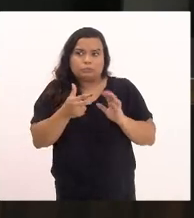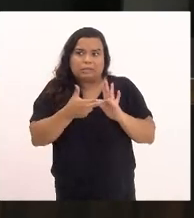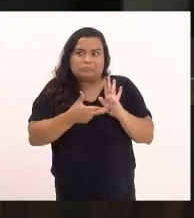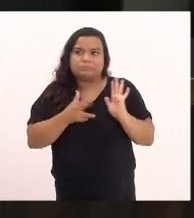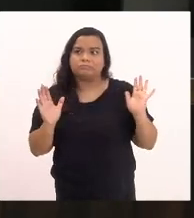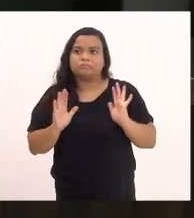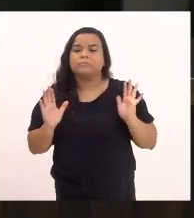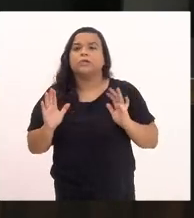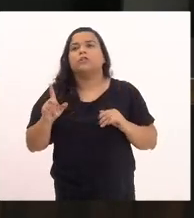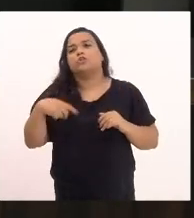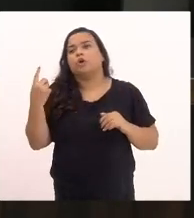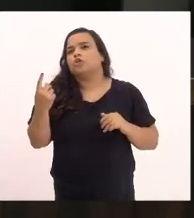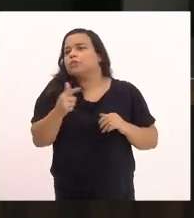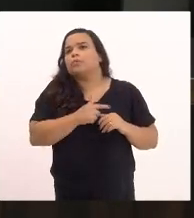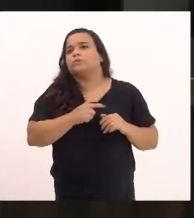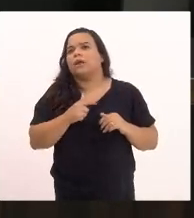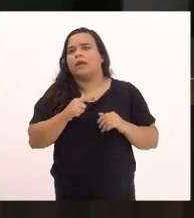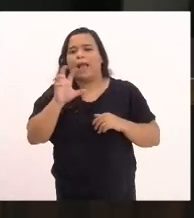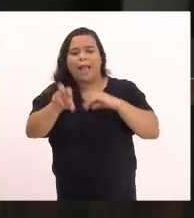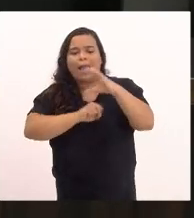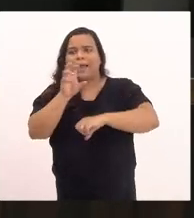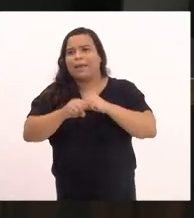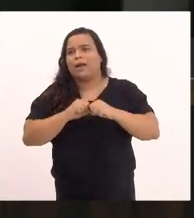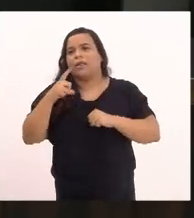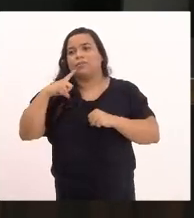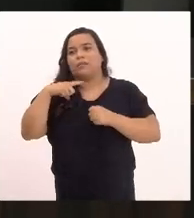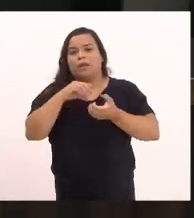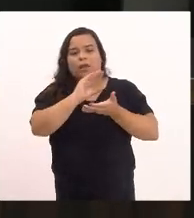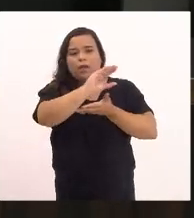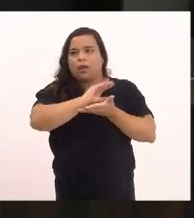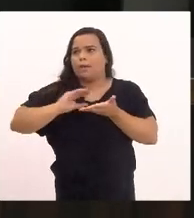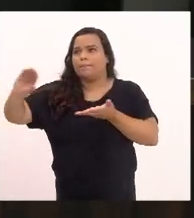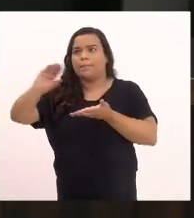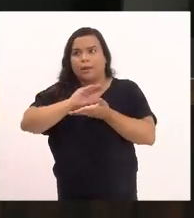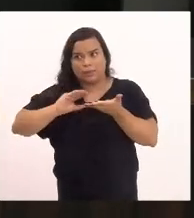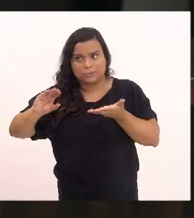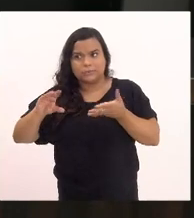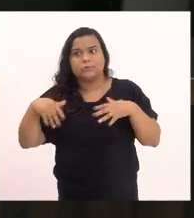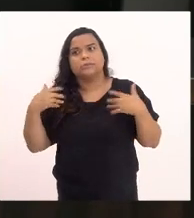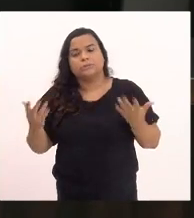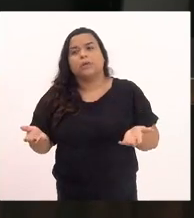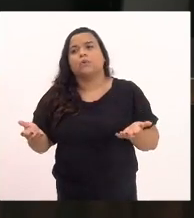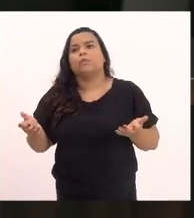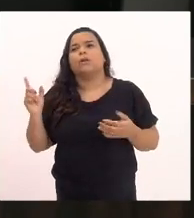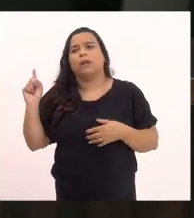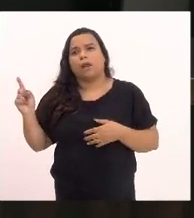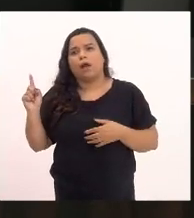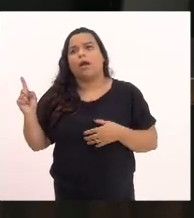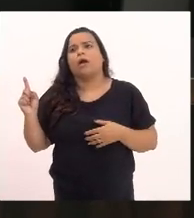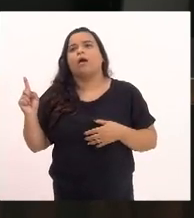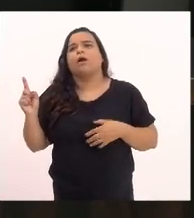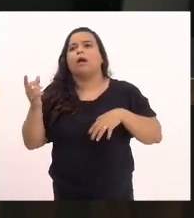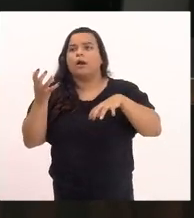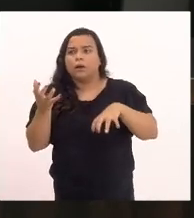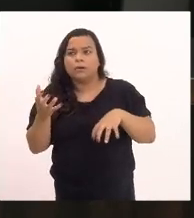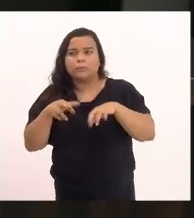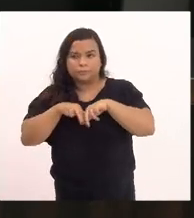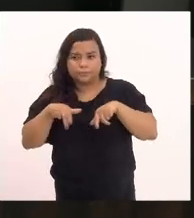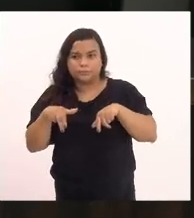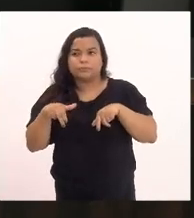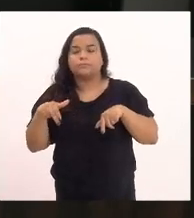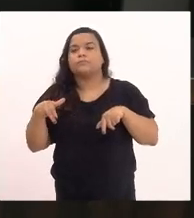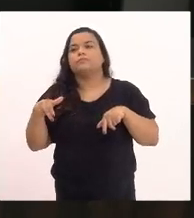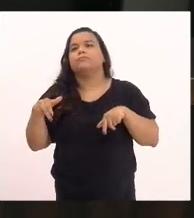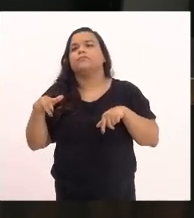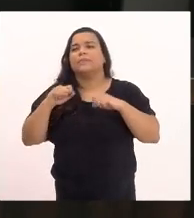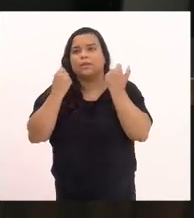repasse. Então, a Câmara Municipal, a Assembleia não arrecada. Então, eu entendo assim.